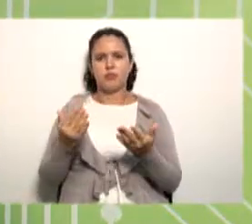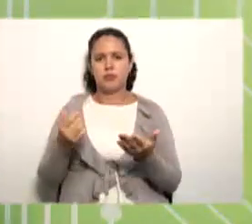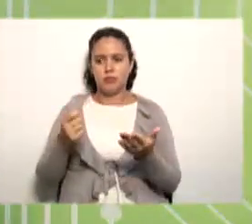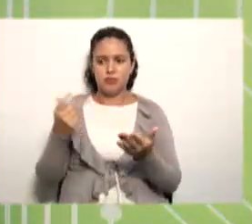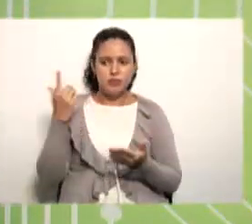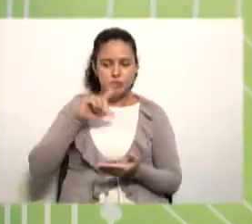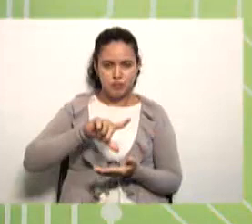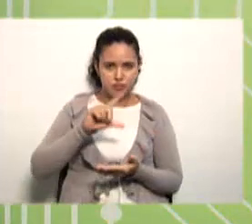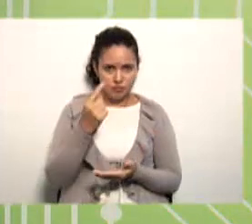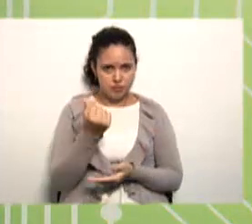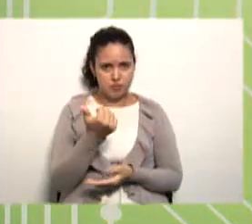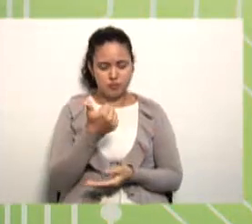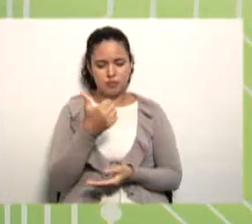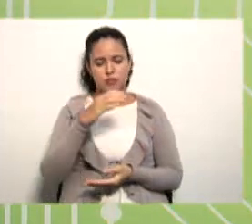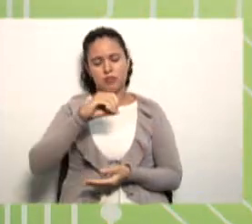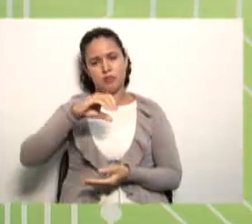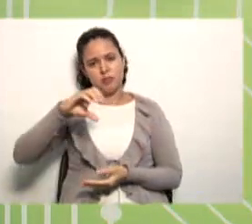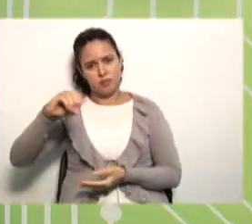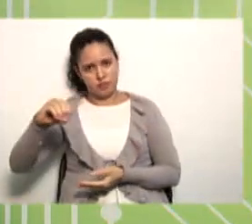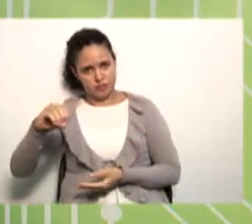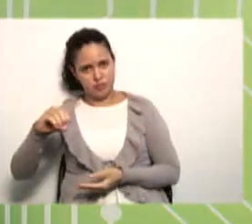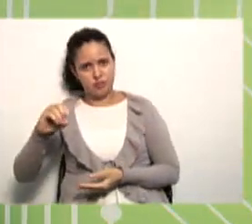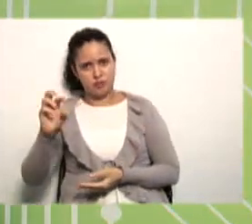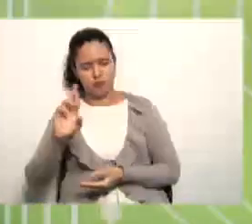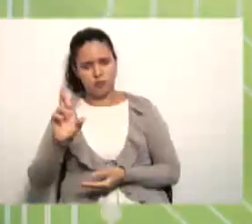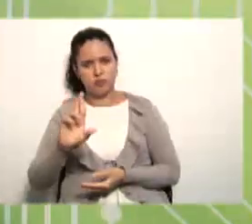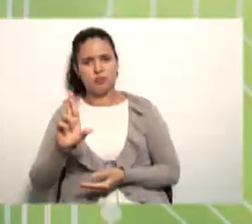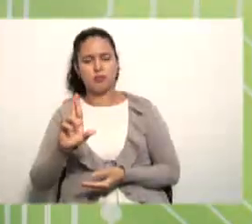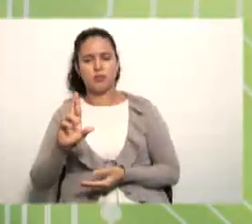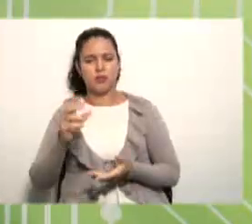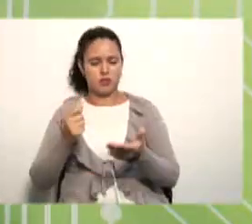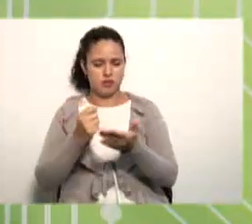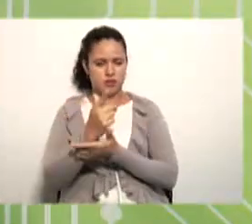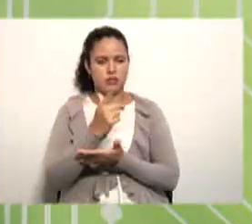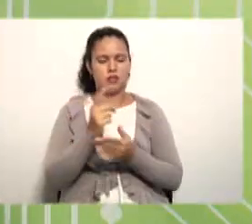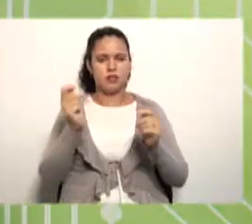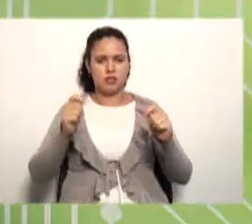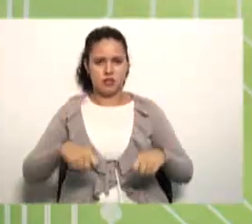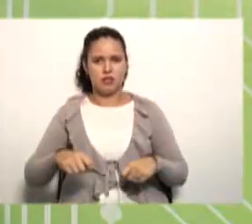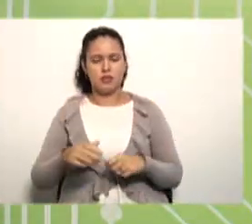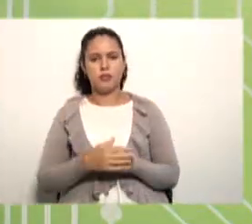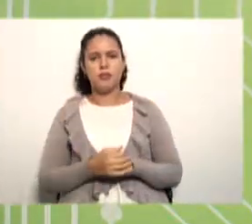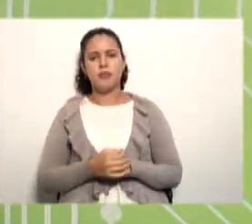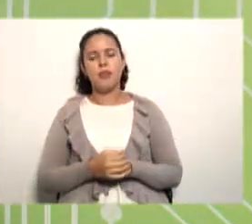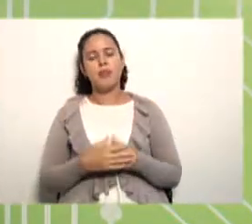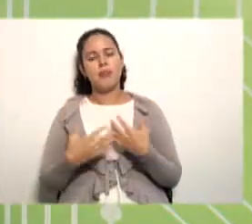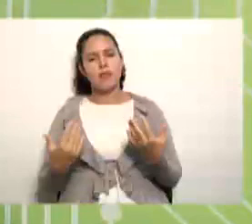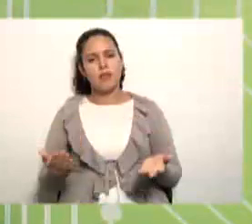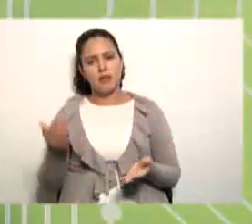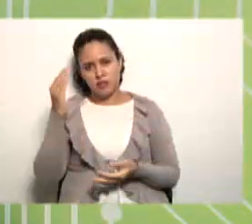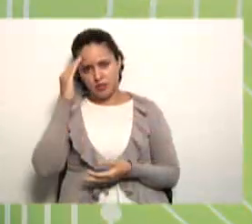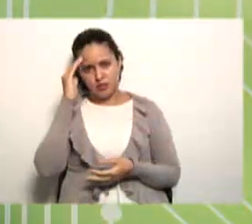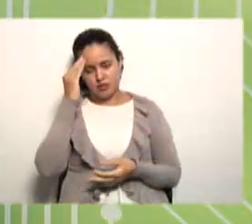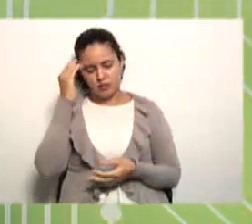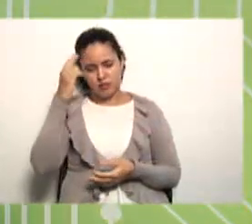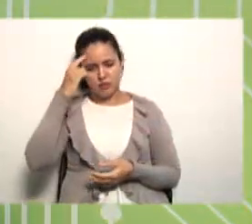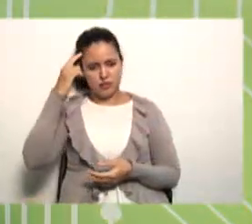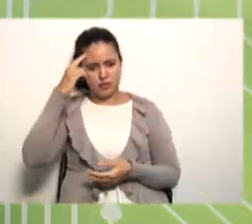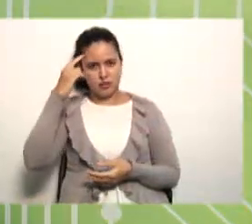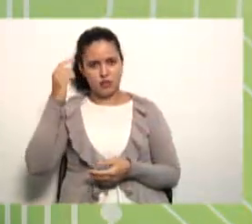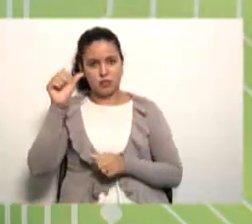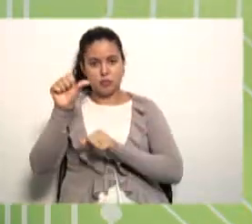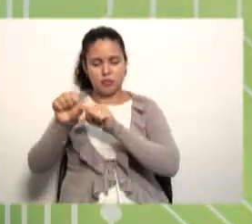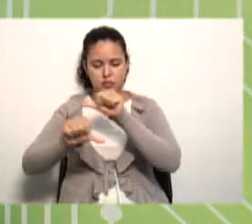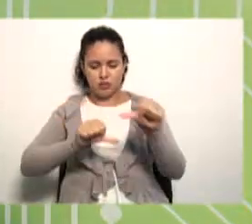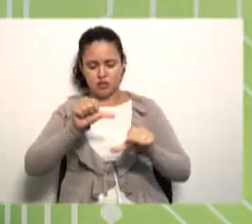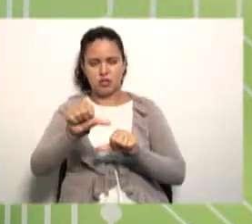barato. Agora, se um carro estiver custando R$100.000, é mais difícil que ele consiga ser vendido. A gente entende que mudanças podem